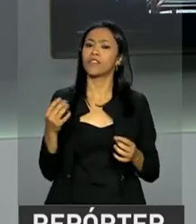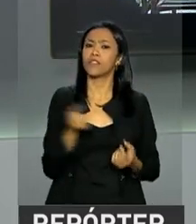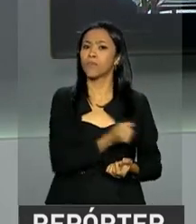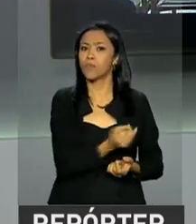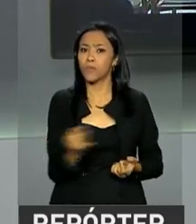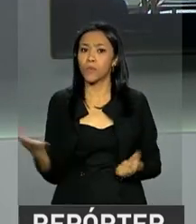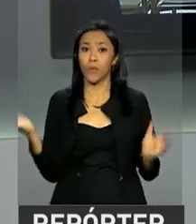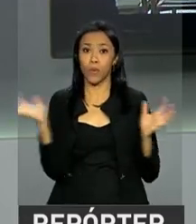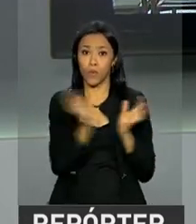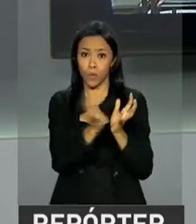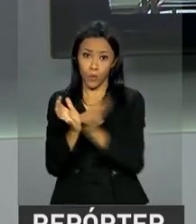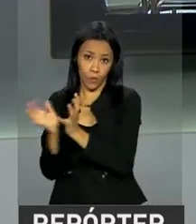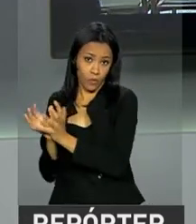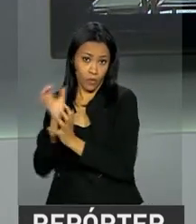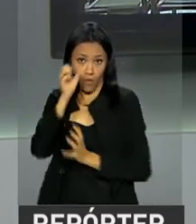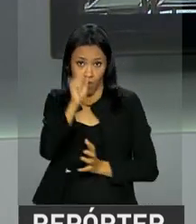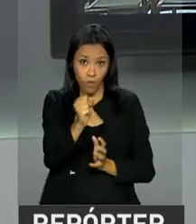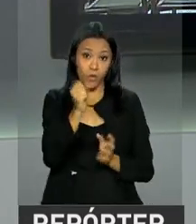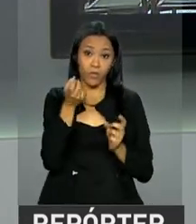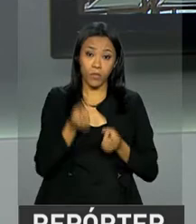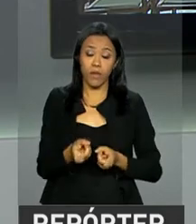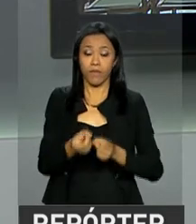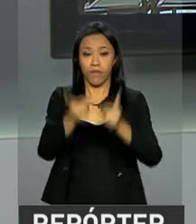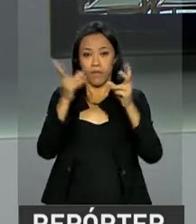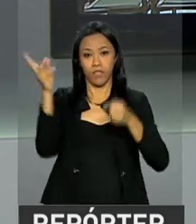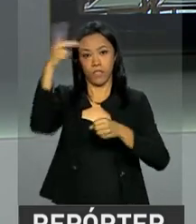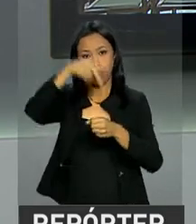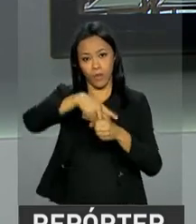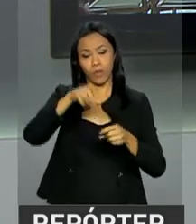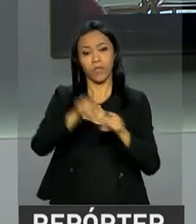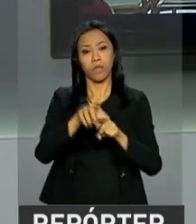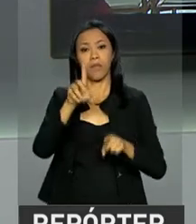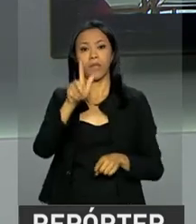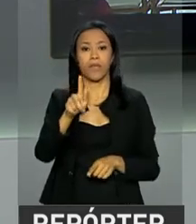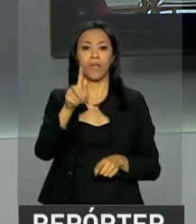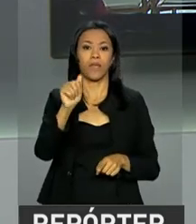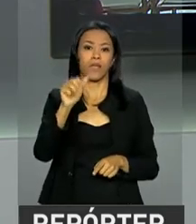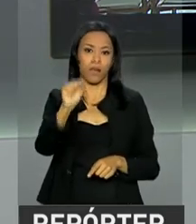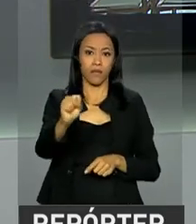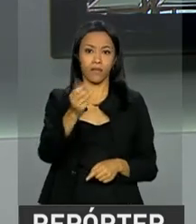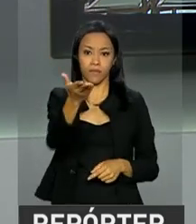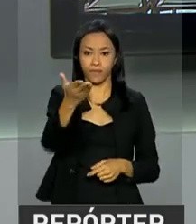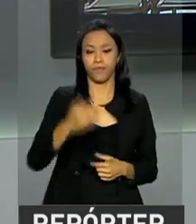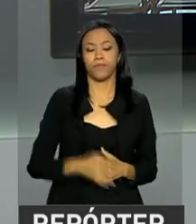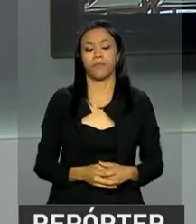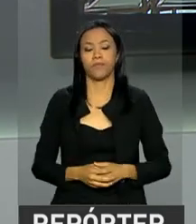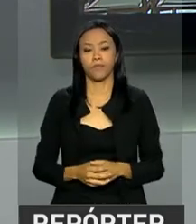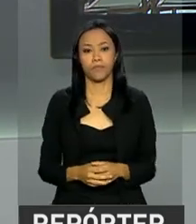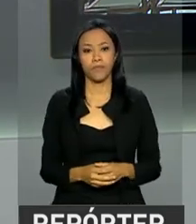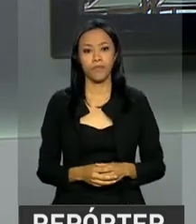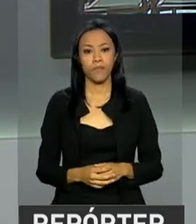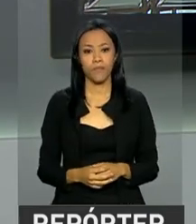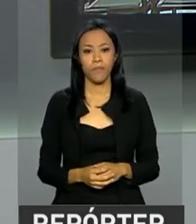de exploração e produção de petróleo e gás natural na camada pré-sal. Olá, Paulo, é com você.